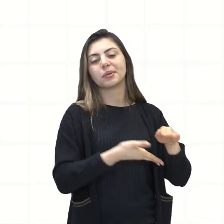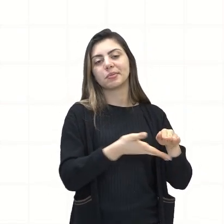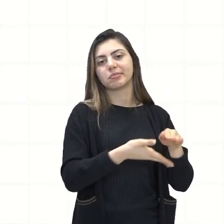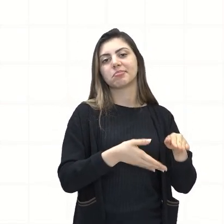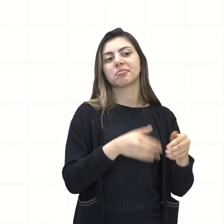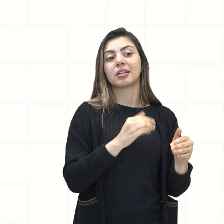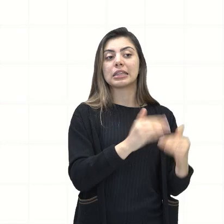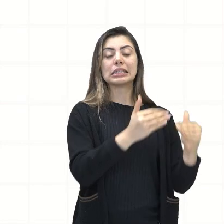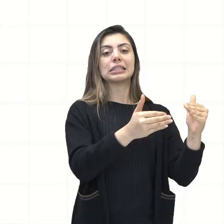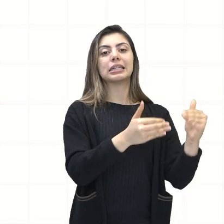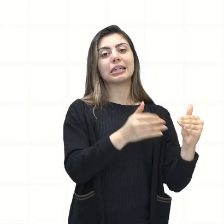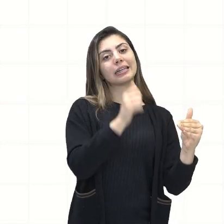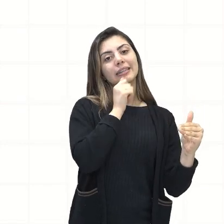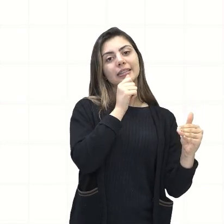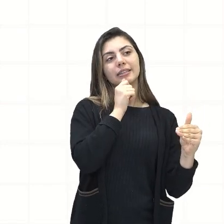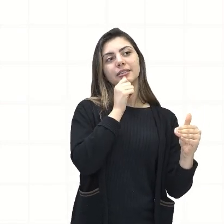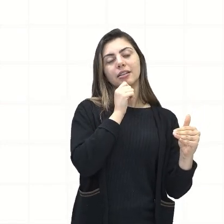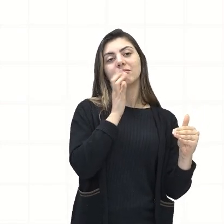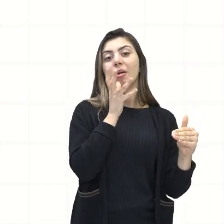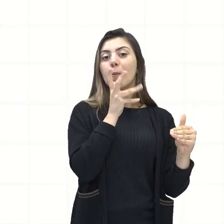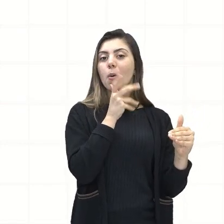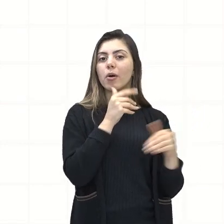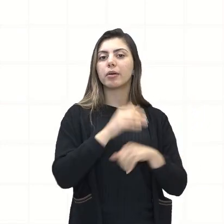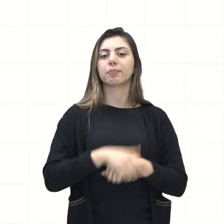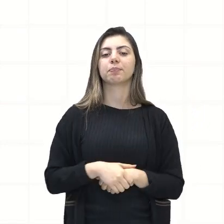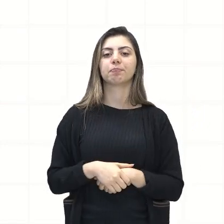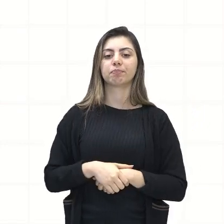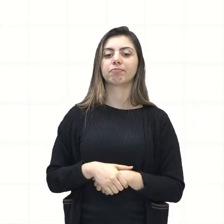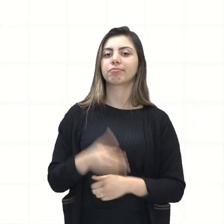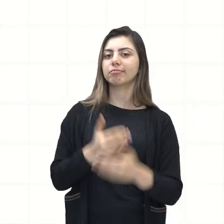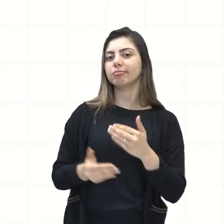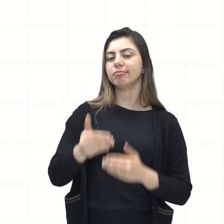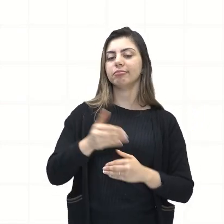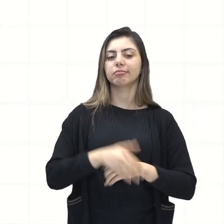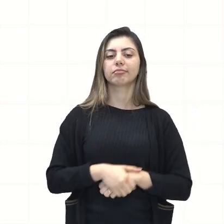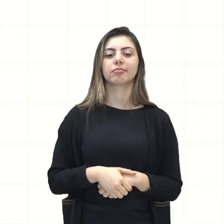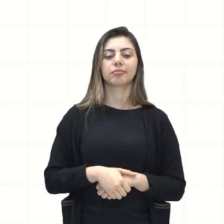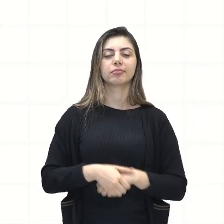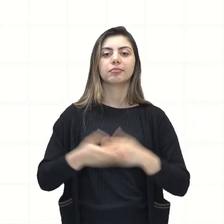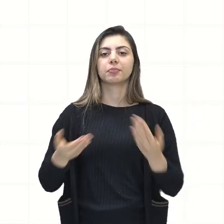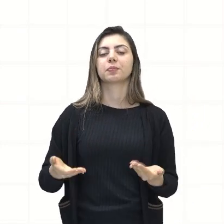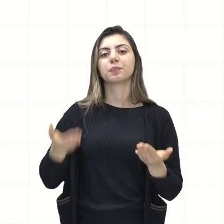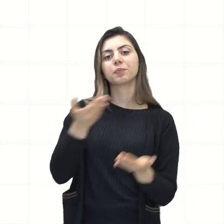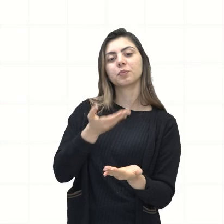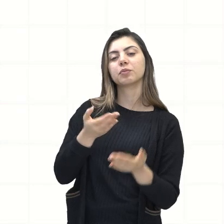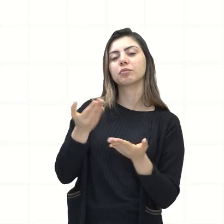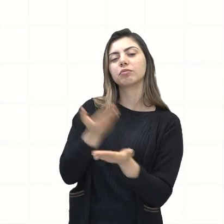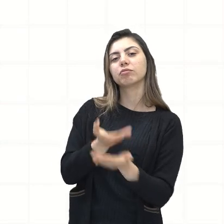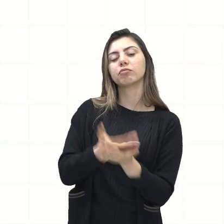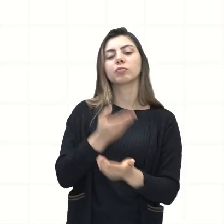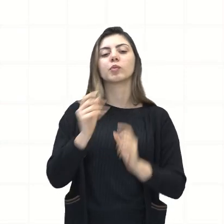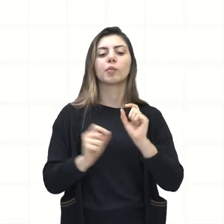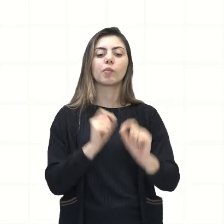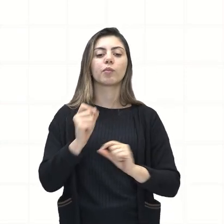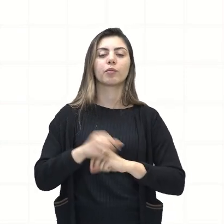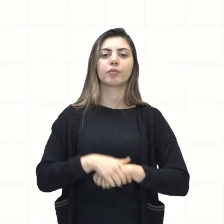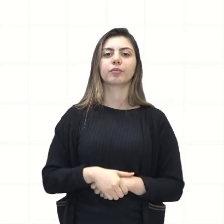países em desenvolvimento, como queiram, certo? Bem, dando continuidade, a gente vai observar